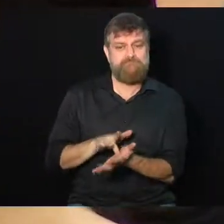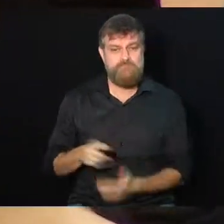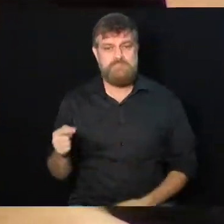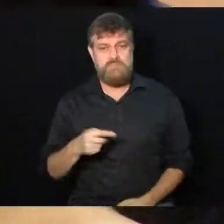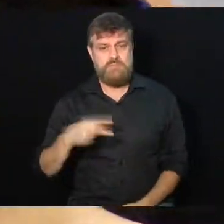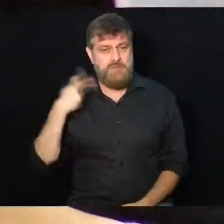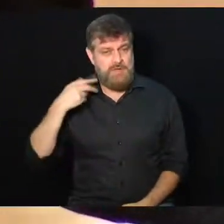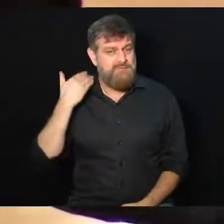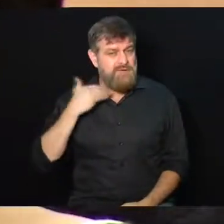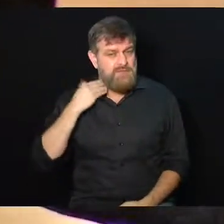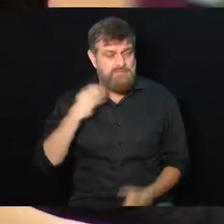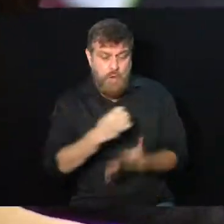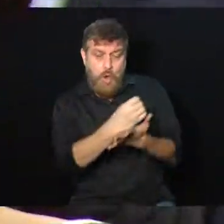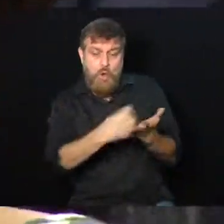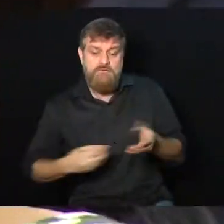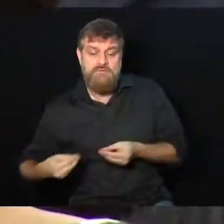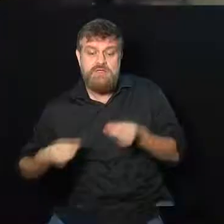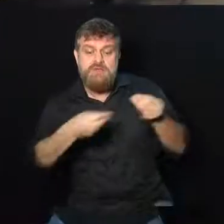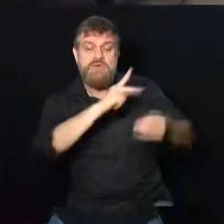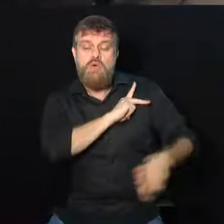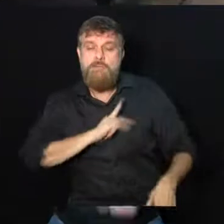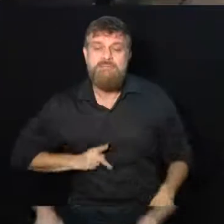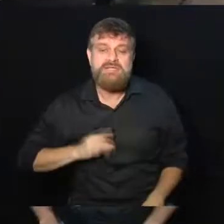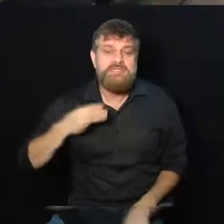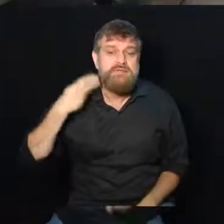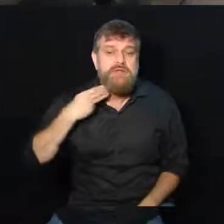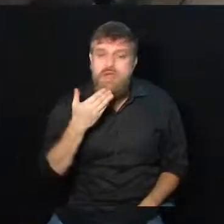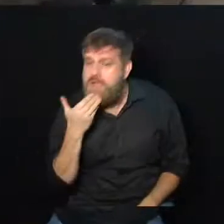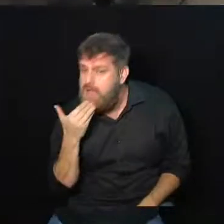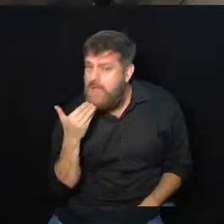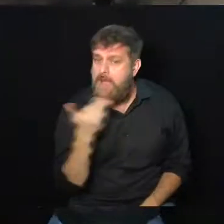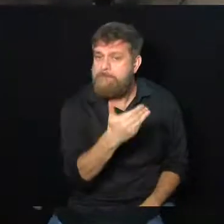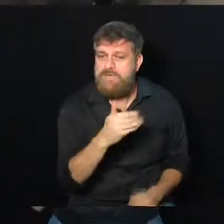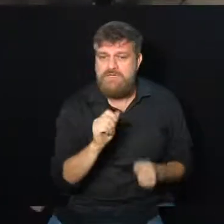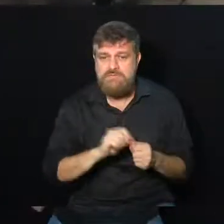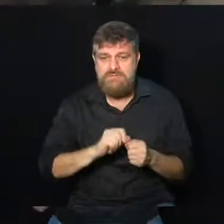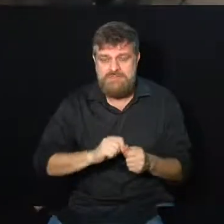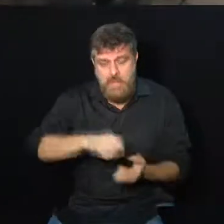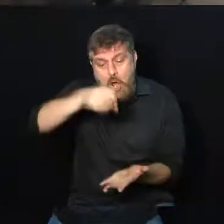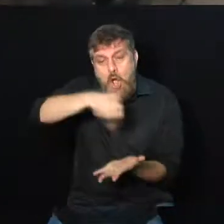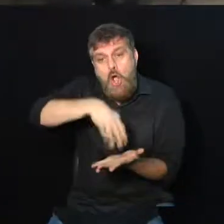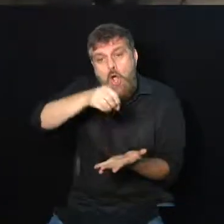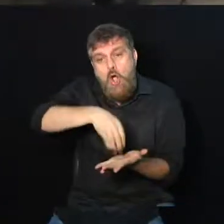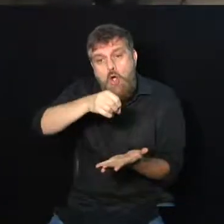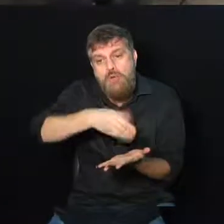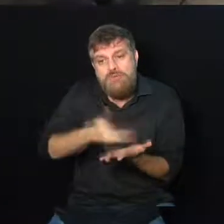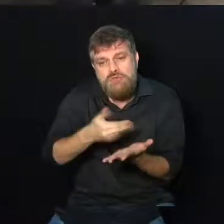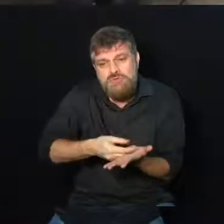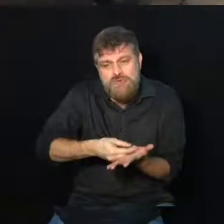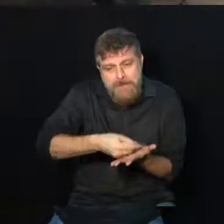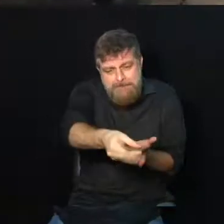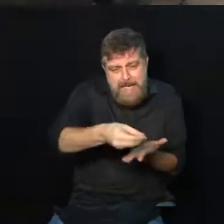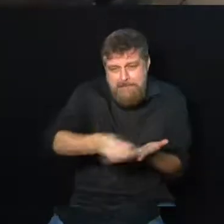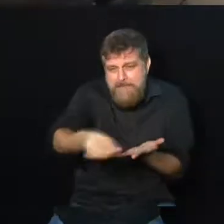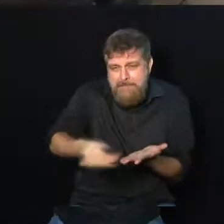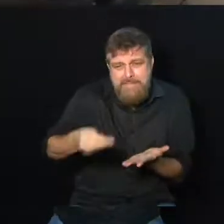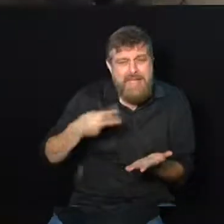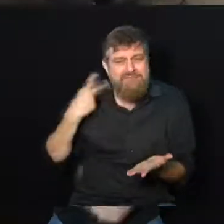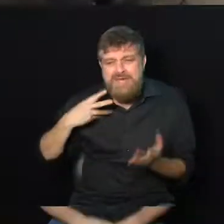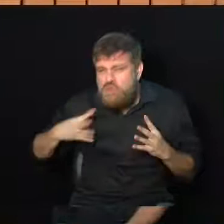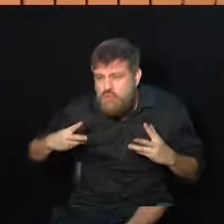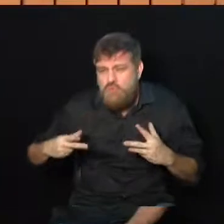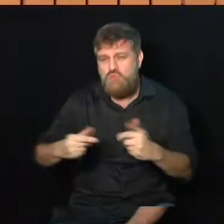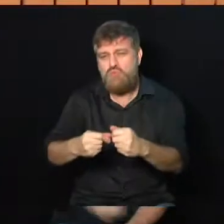protocolou um ofício à presidência da Câmara, no qual solicita o encaminhamento de cópia do estudo para todos os vereadores da